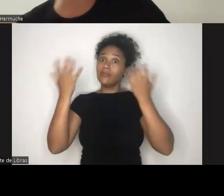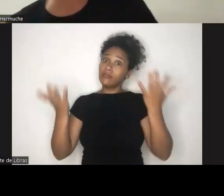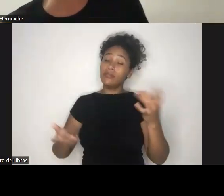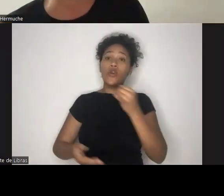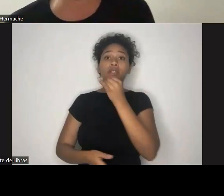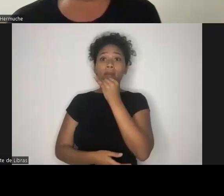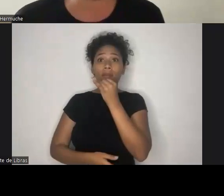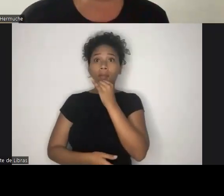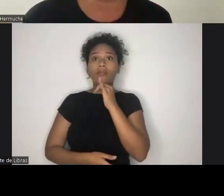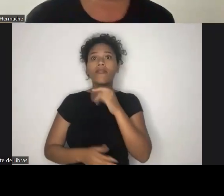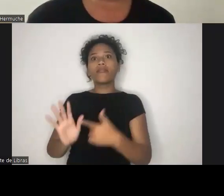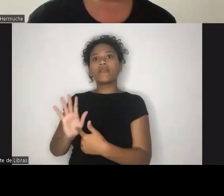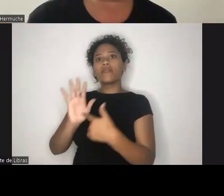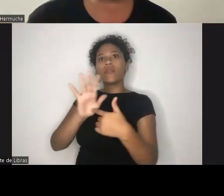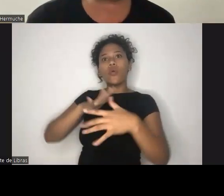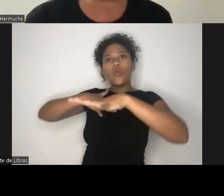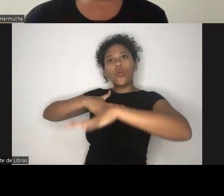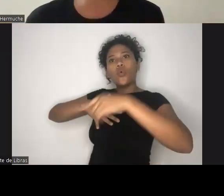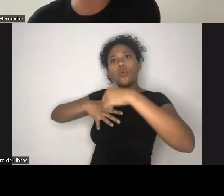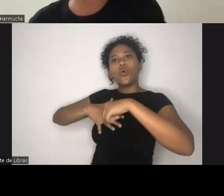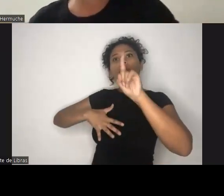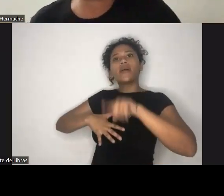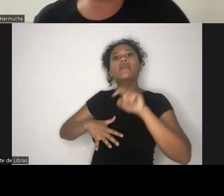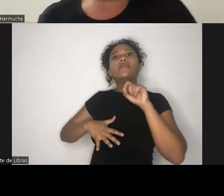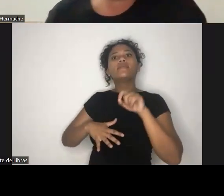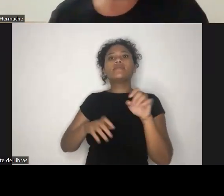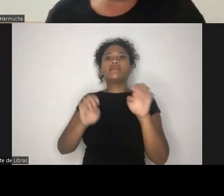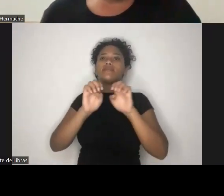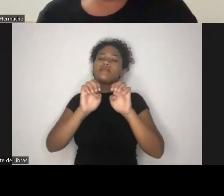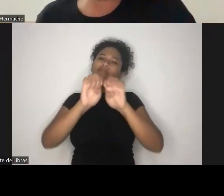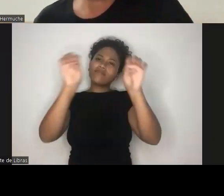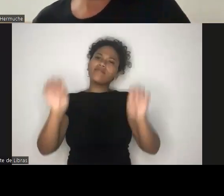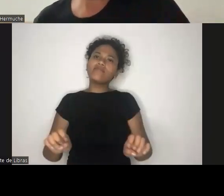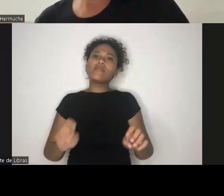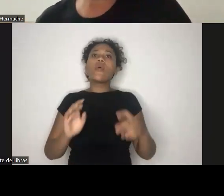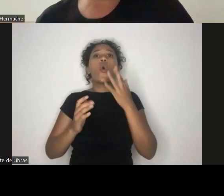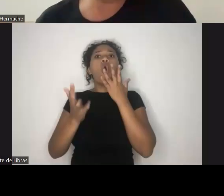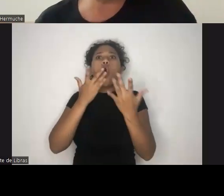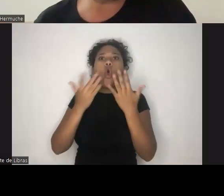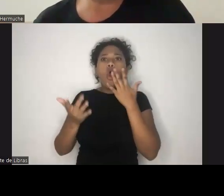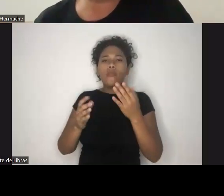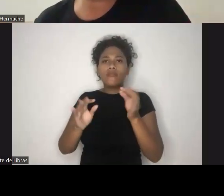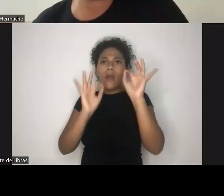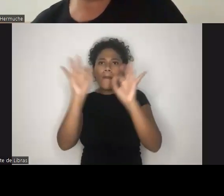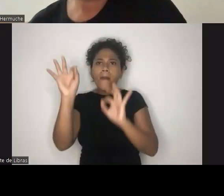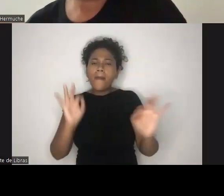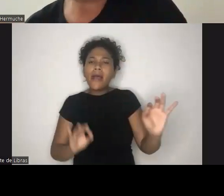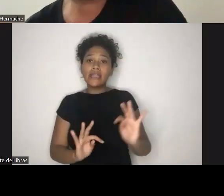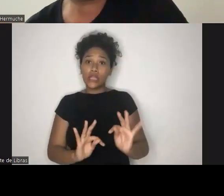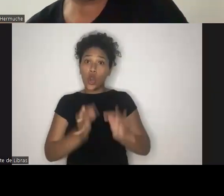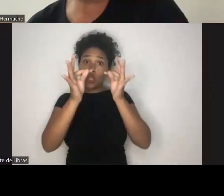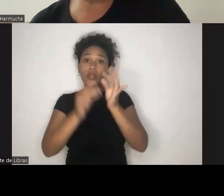eu mostro para vocês uma planta que é um esqueleto com um gráficos de cores de tecnologias por exemplo